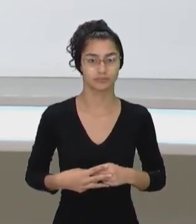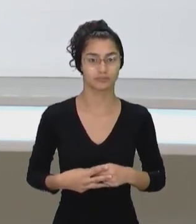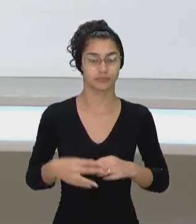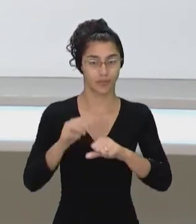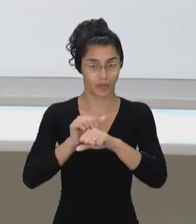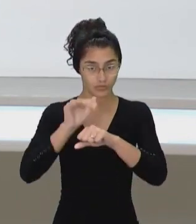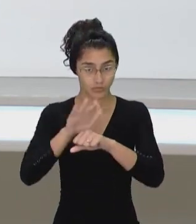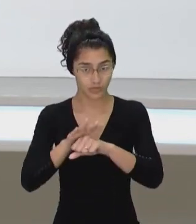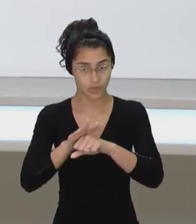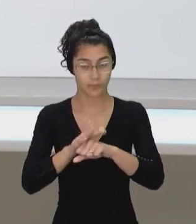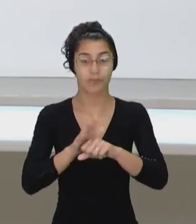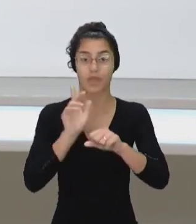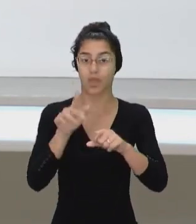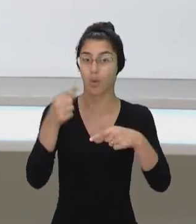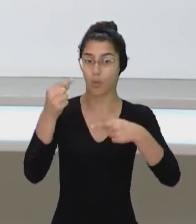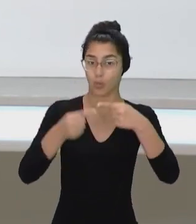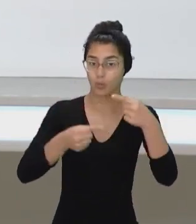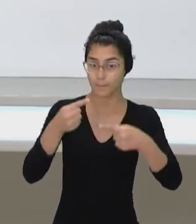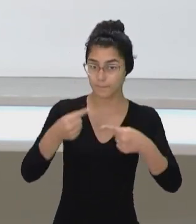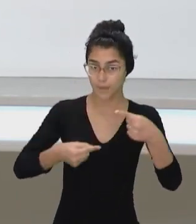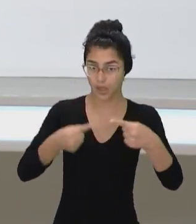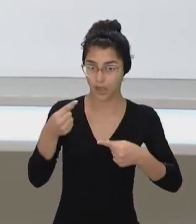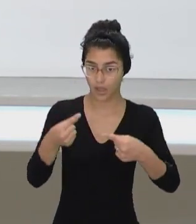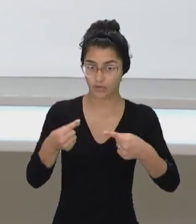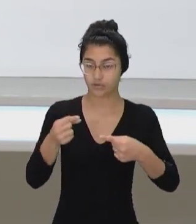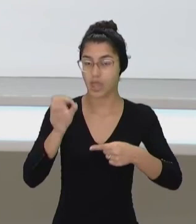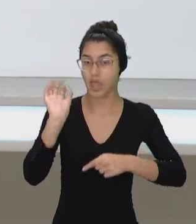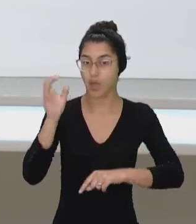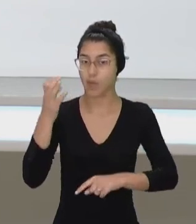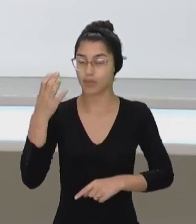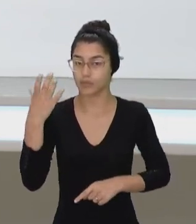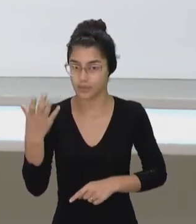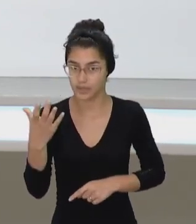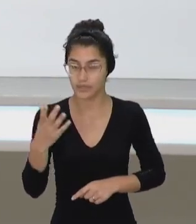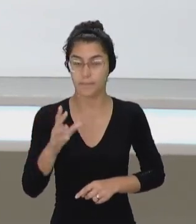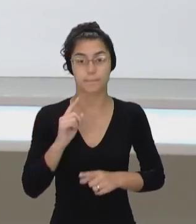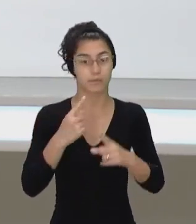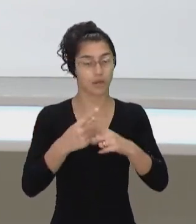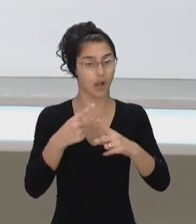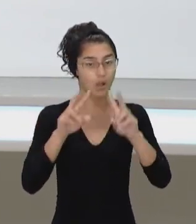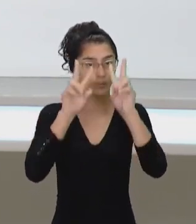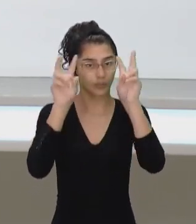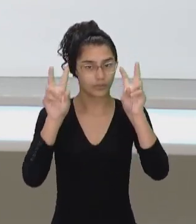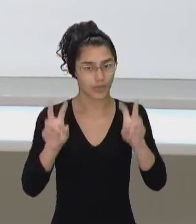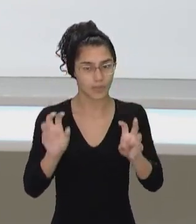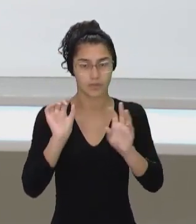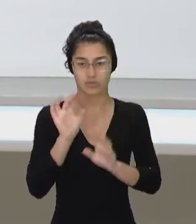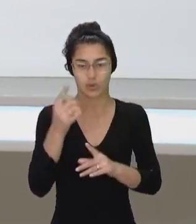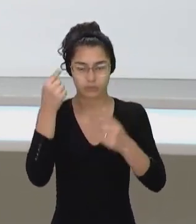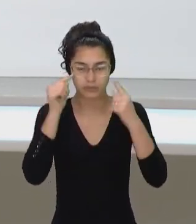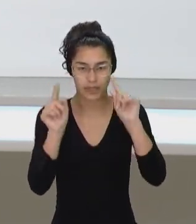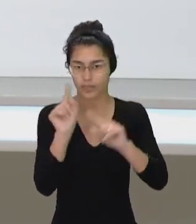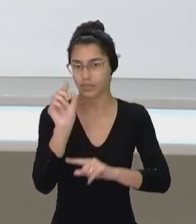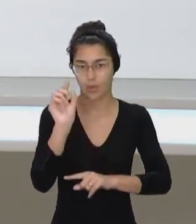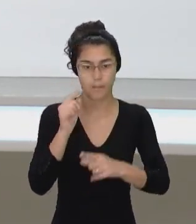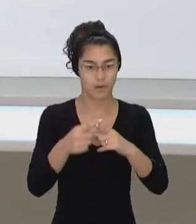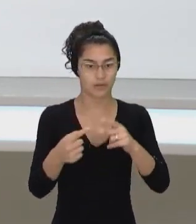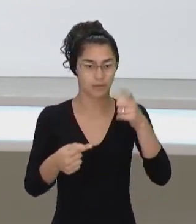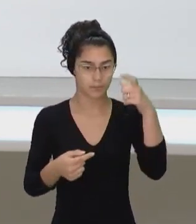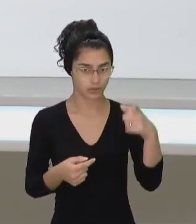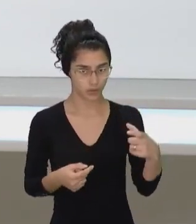O debate é sobre, o debate acontece ali sobre as ideias e não sobre